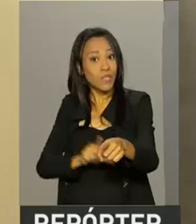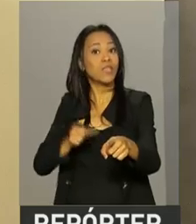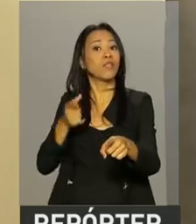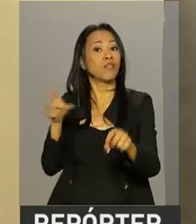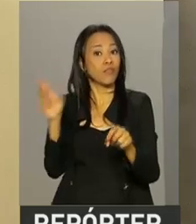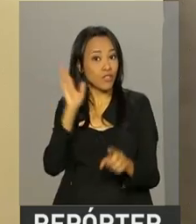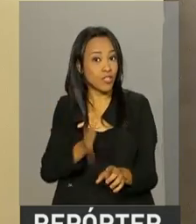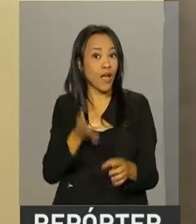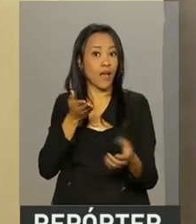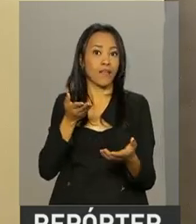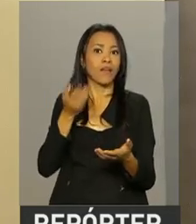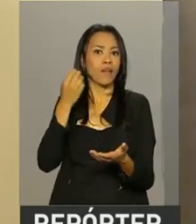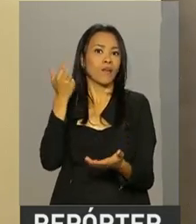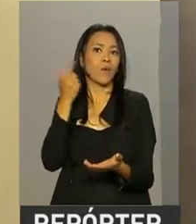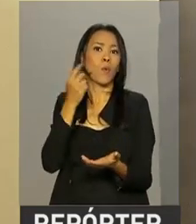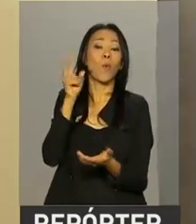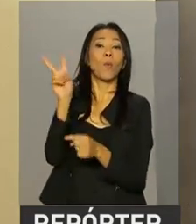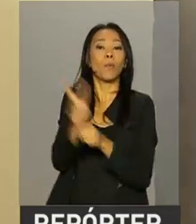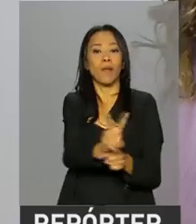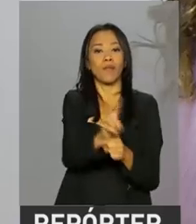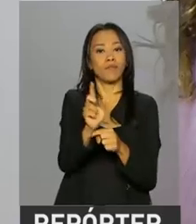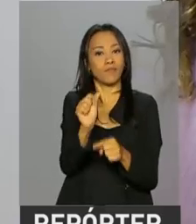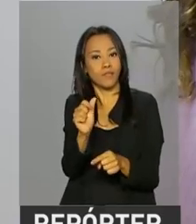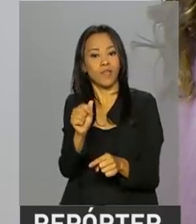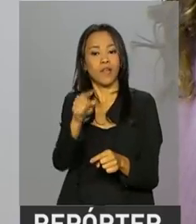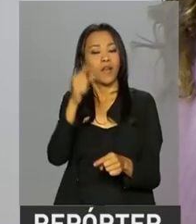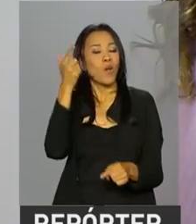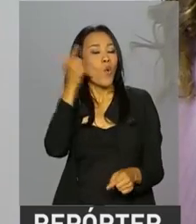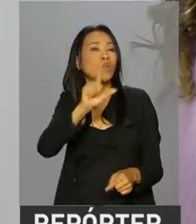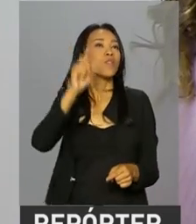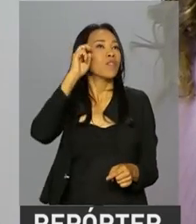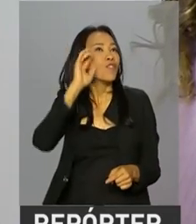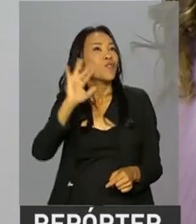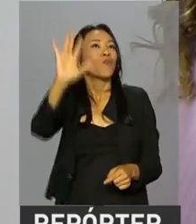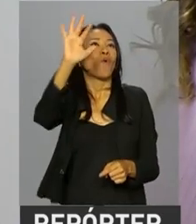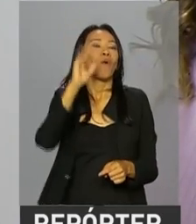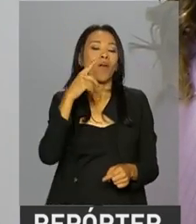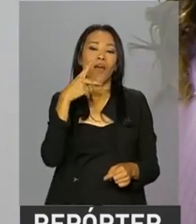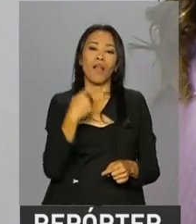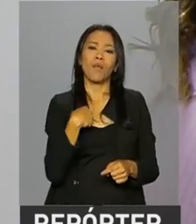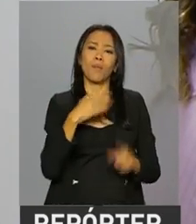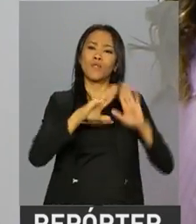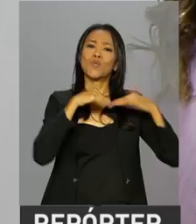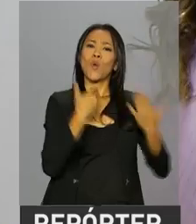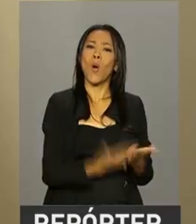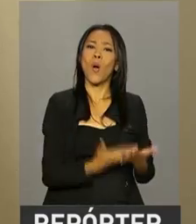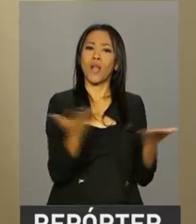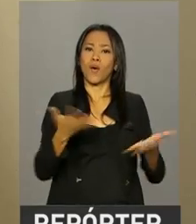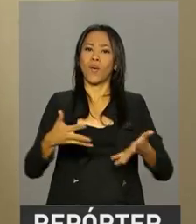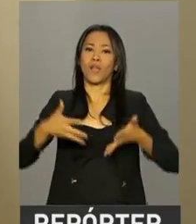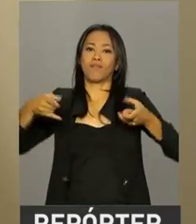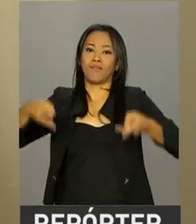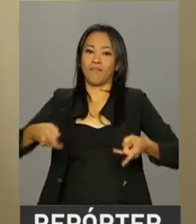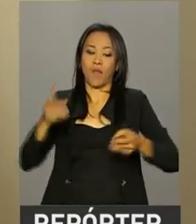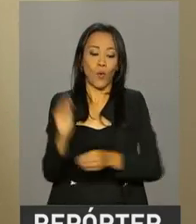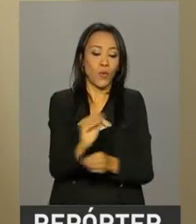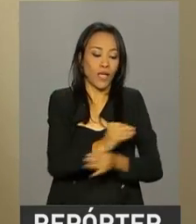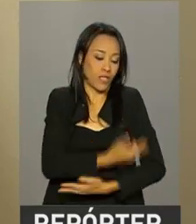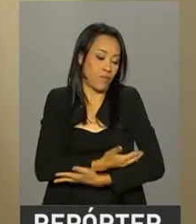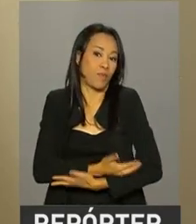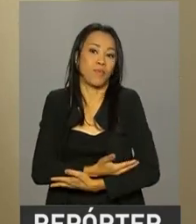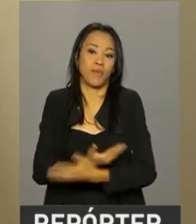imediato a aprovação do crédito realizou seu sonho de transformar uma pequena escola em um bário a gente vê muitas